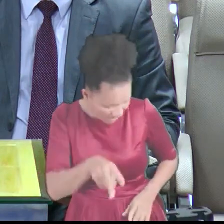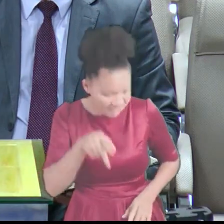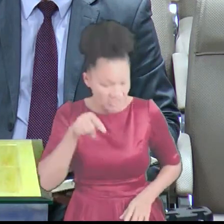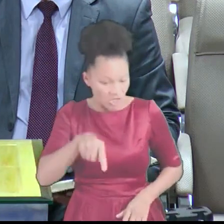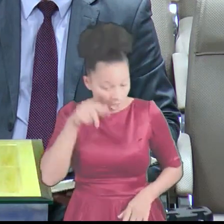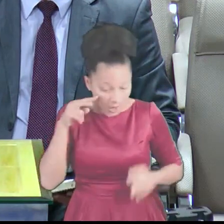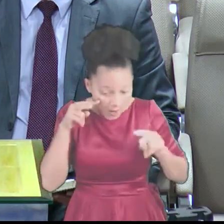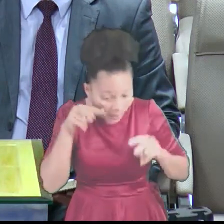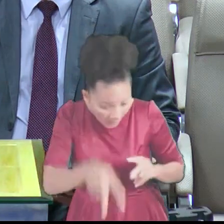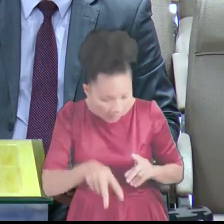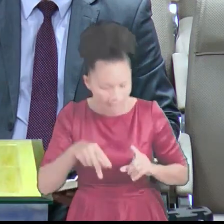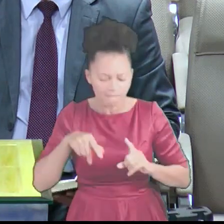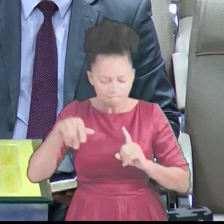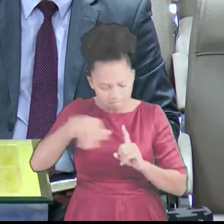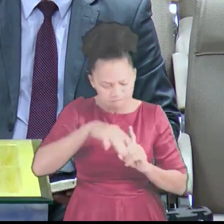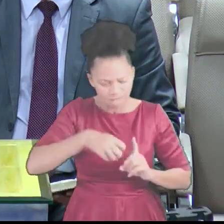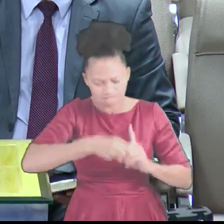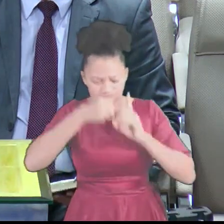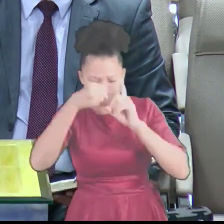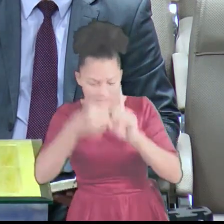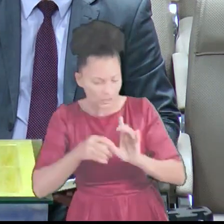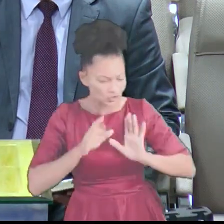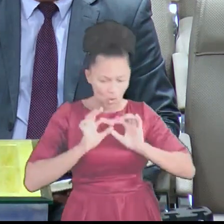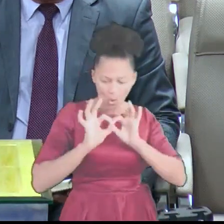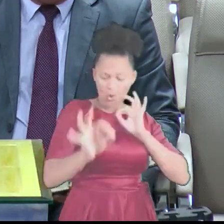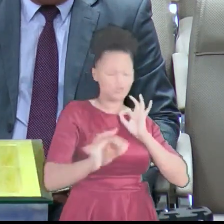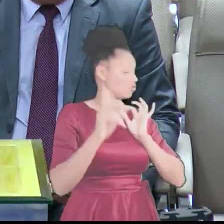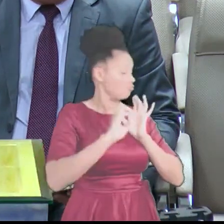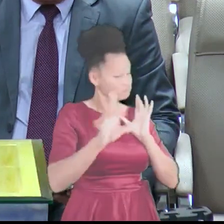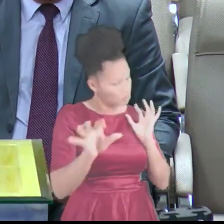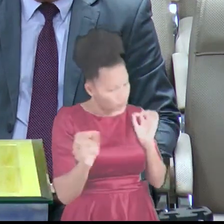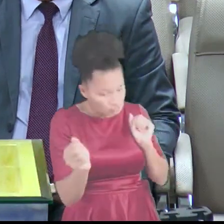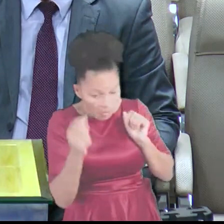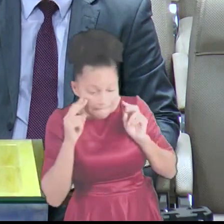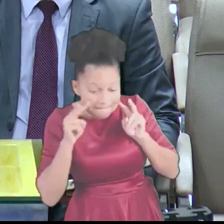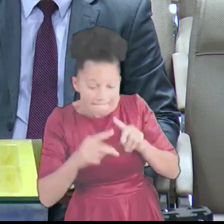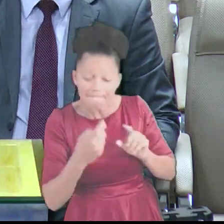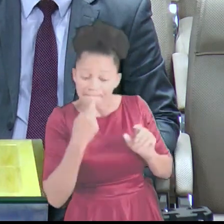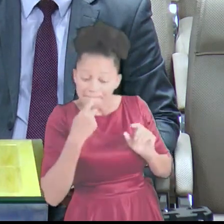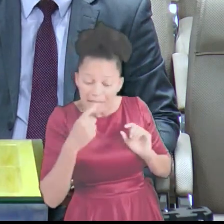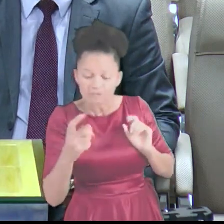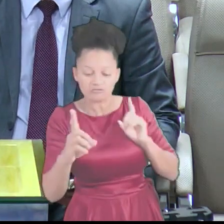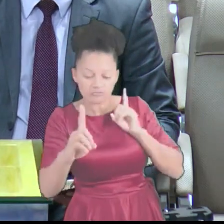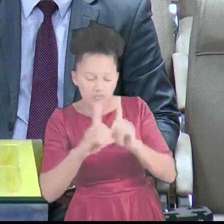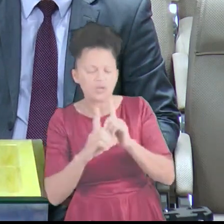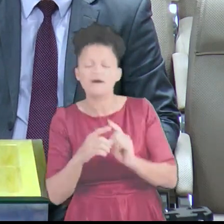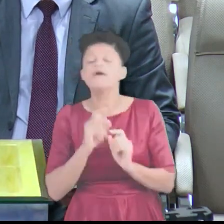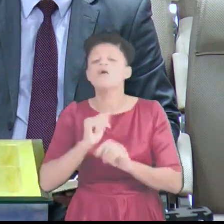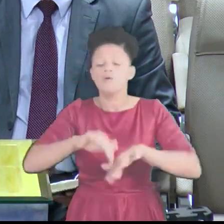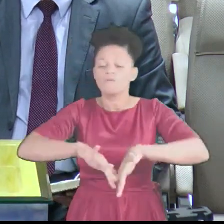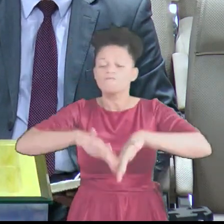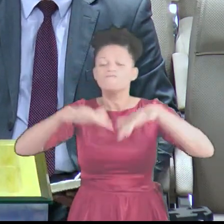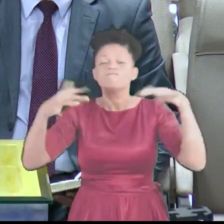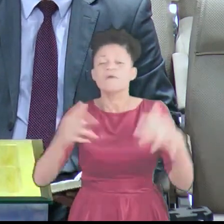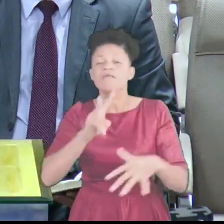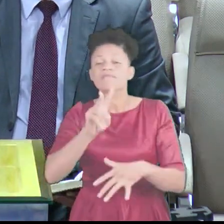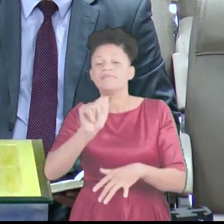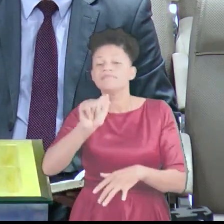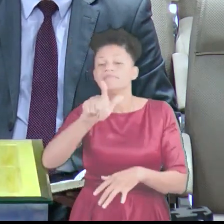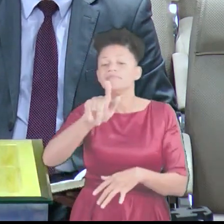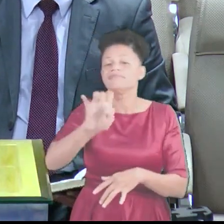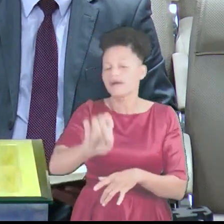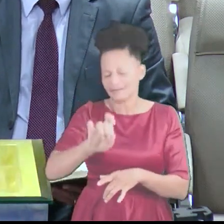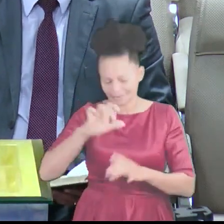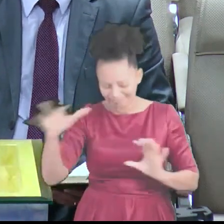você neste vale. E deixa eu dizer uma coisa, querida igreja do Senhor, vales fazem parte da